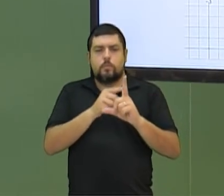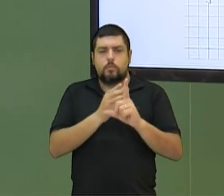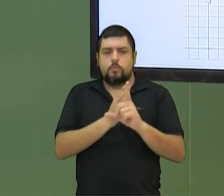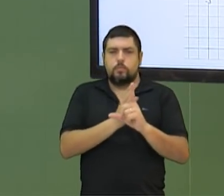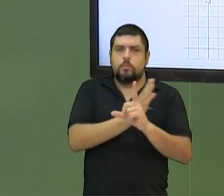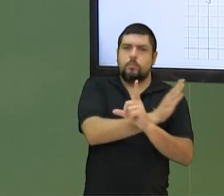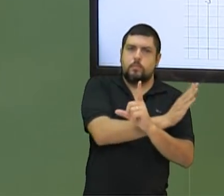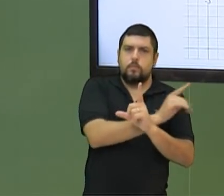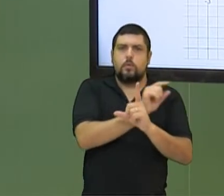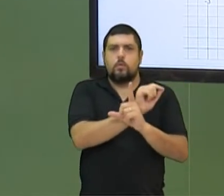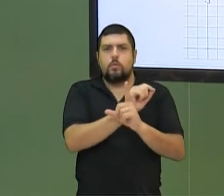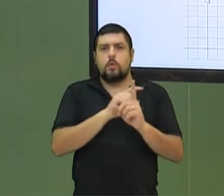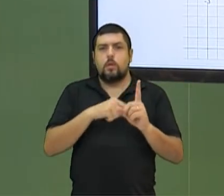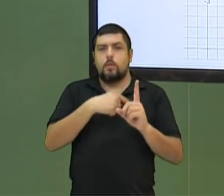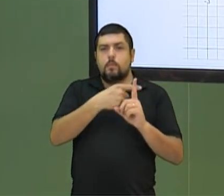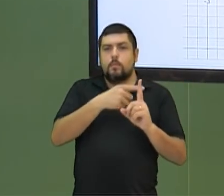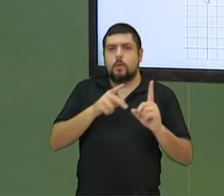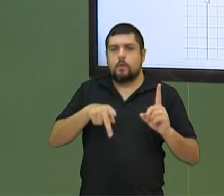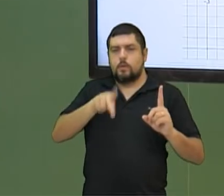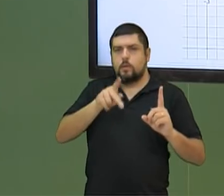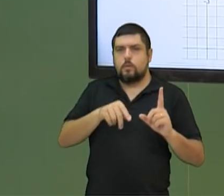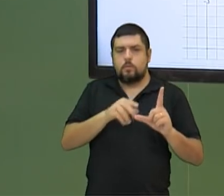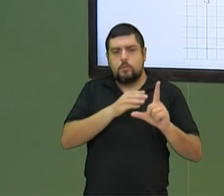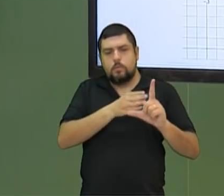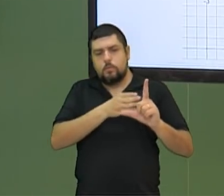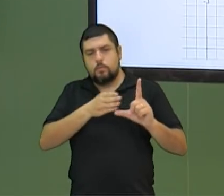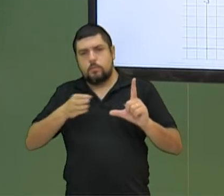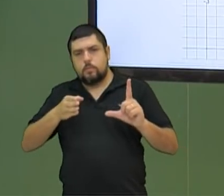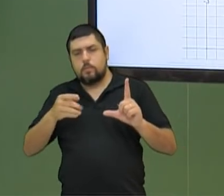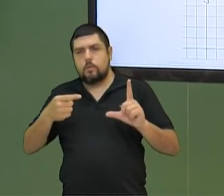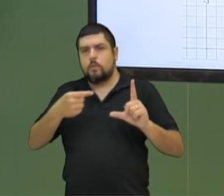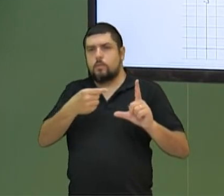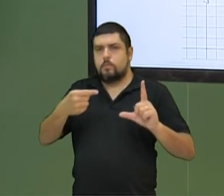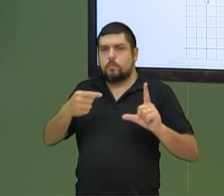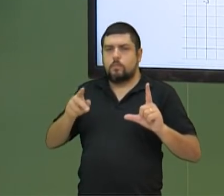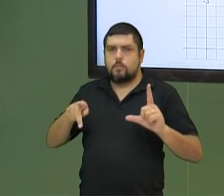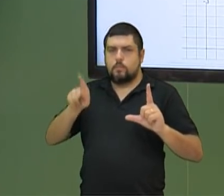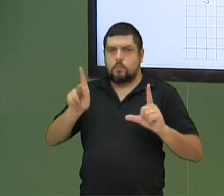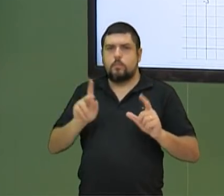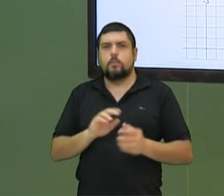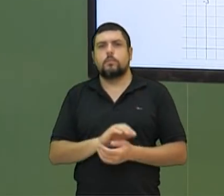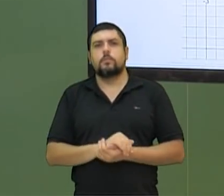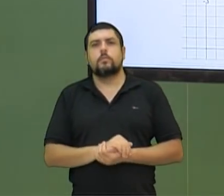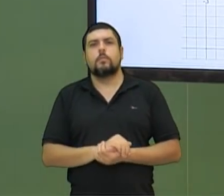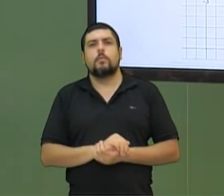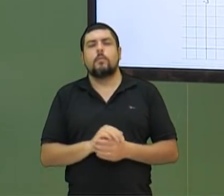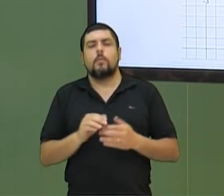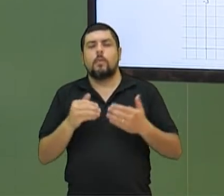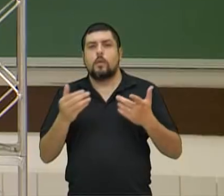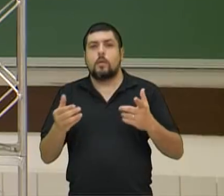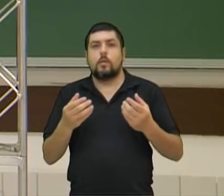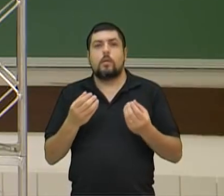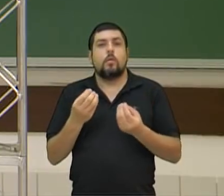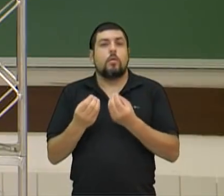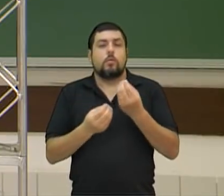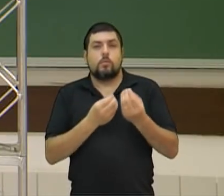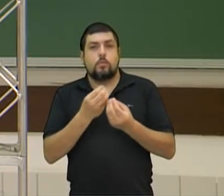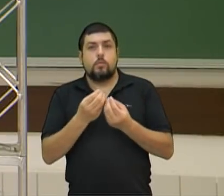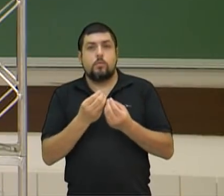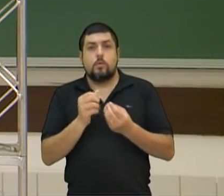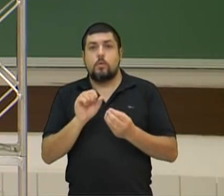k, essa daqui é módulo de x menos k. Então, ela cresce a partir da